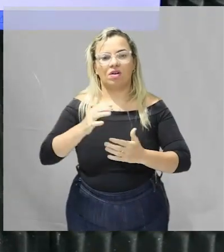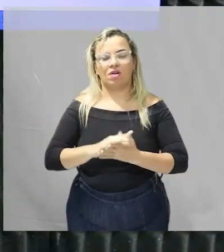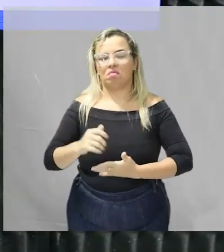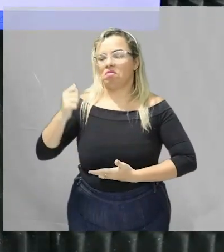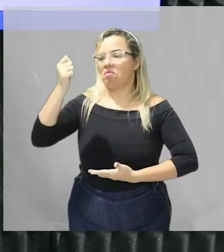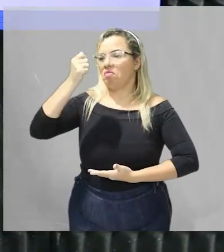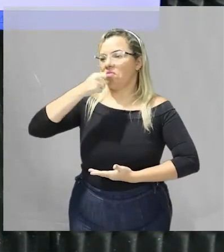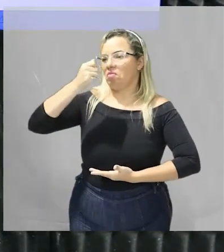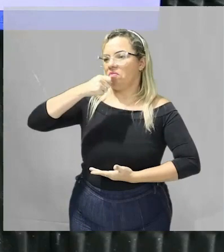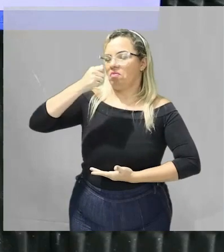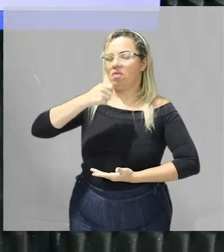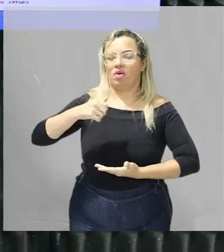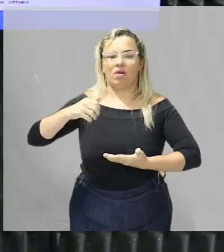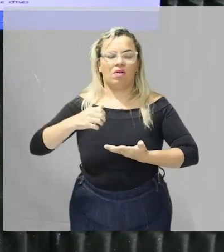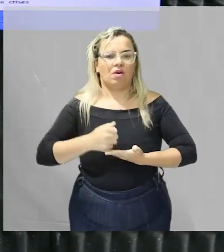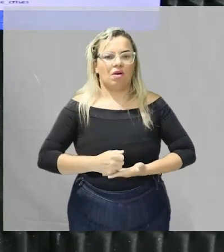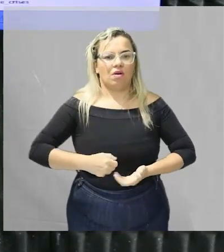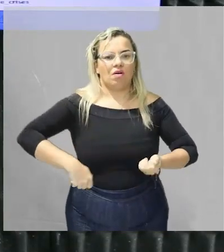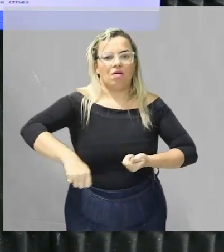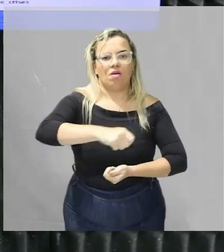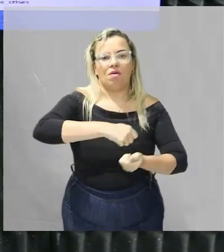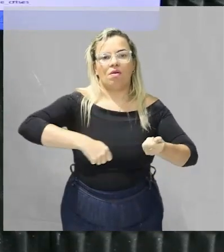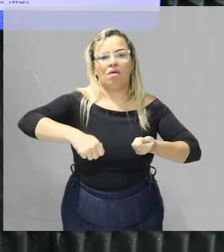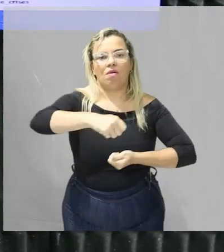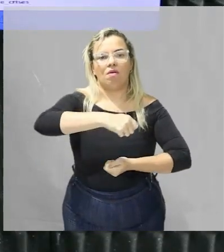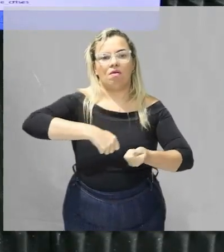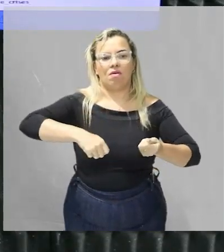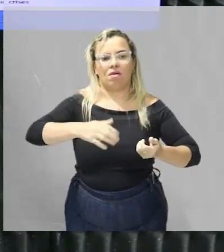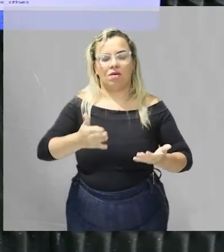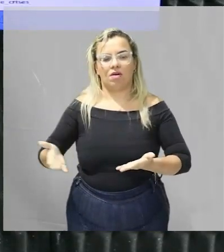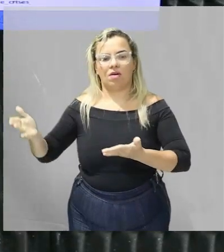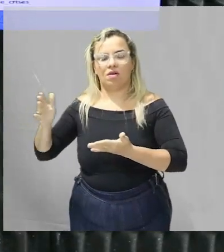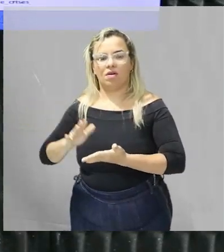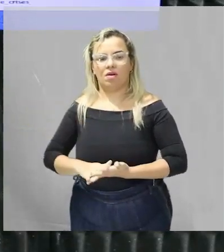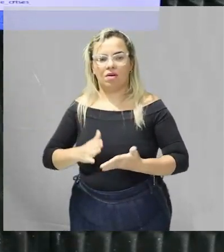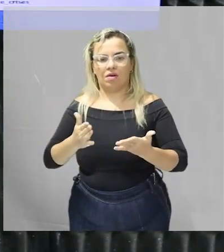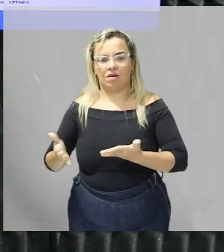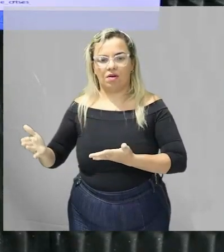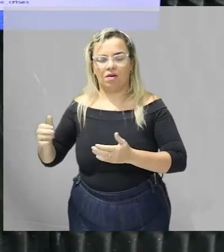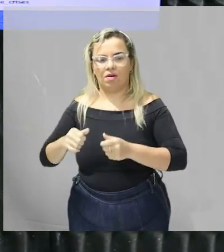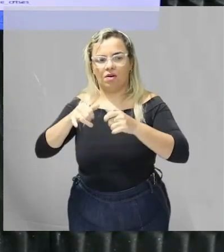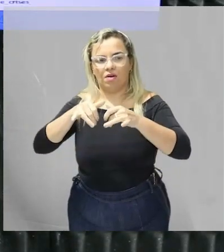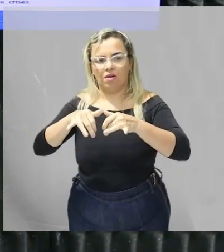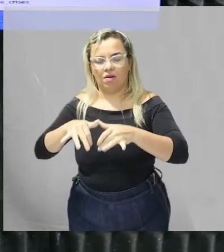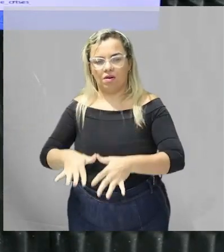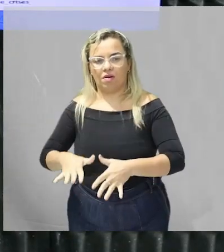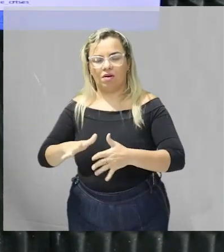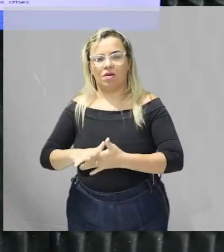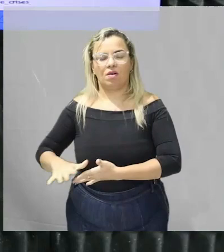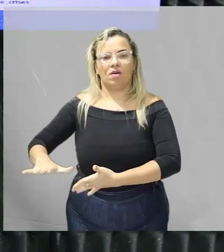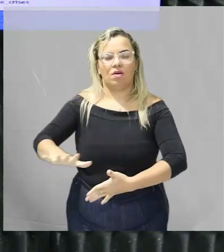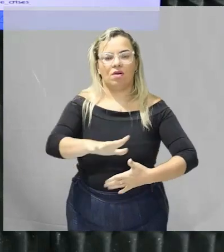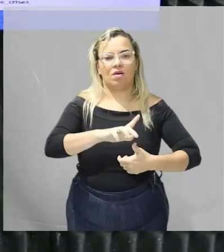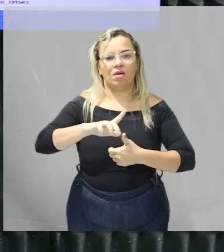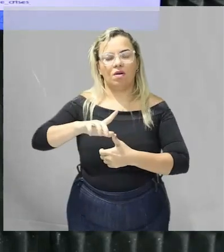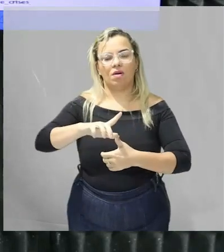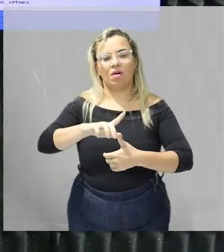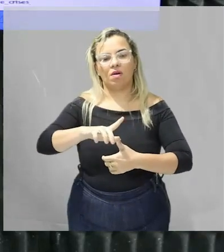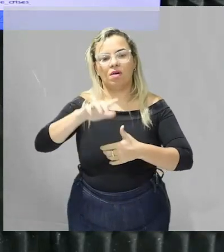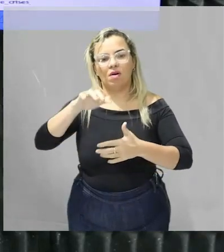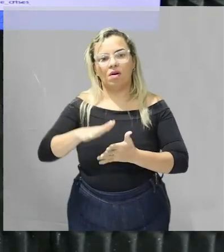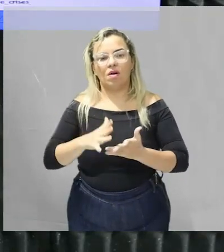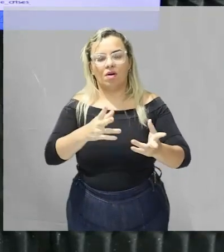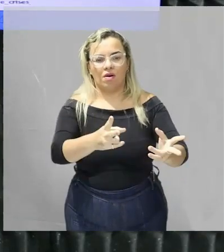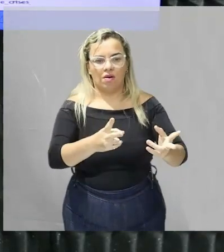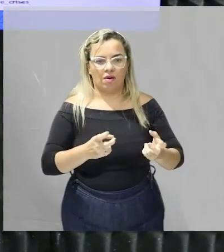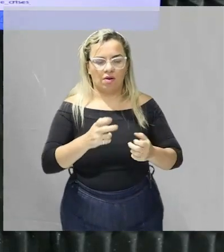renda para esses países. E o gráfico ele vai te mostrar justamente isso, mapa da América Latina. Você vai perceber, galera, que os países